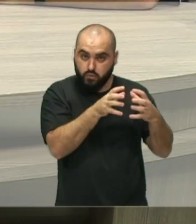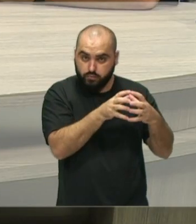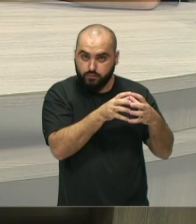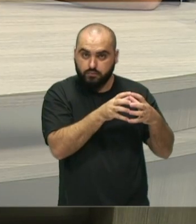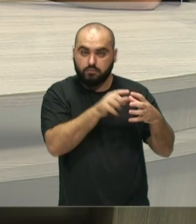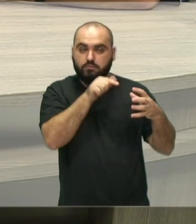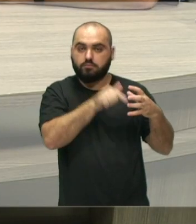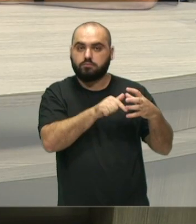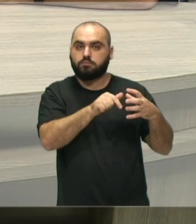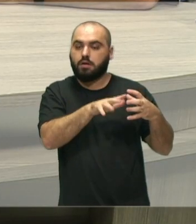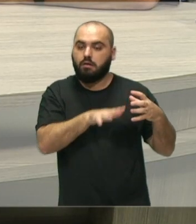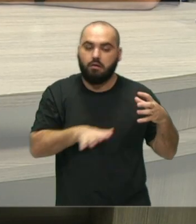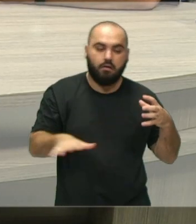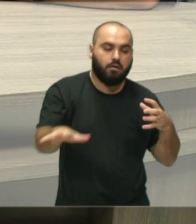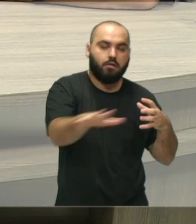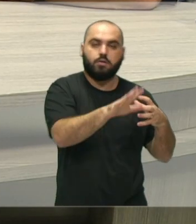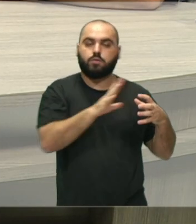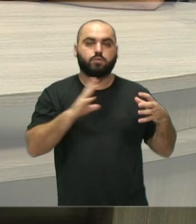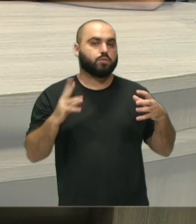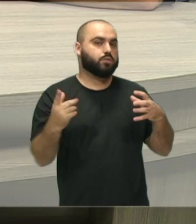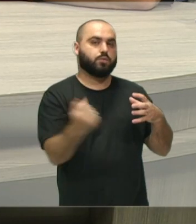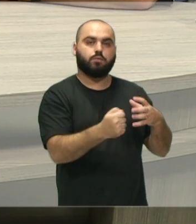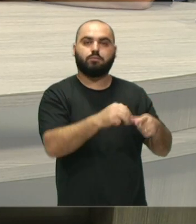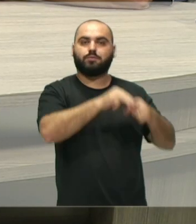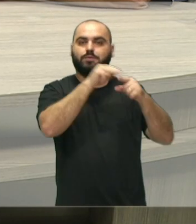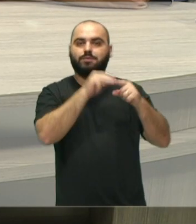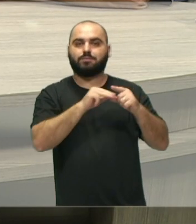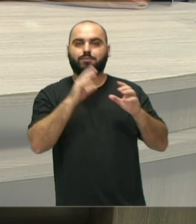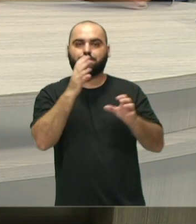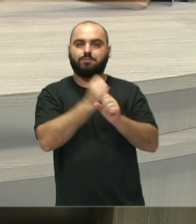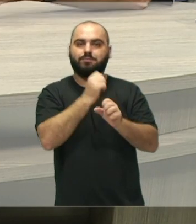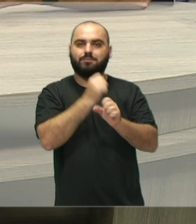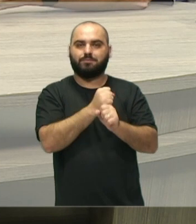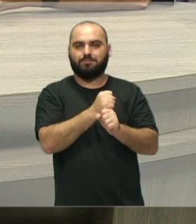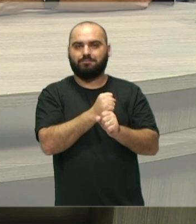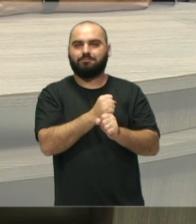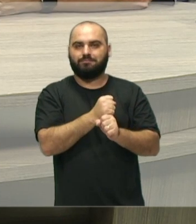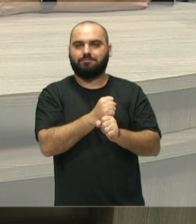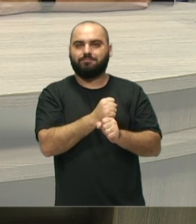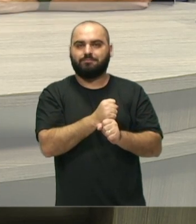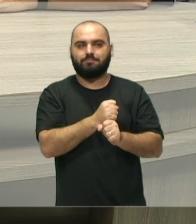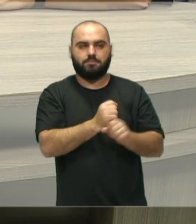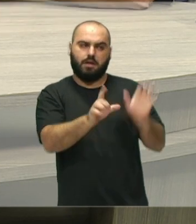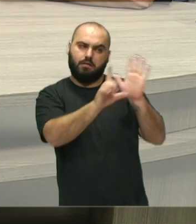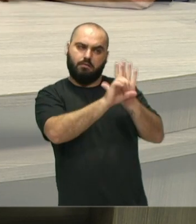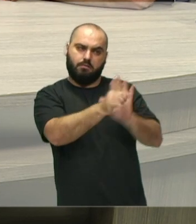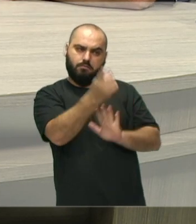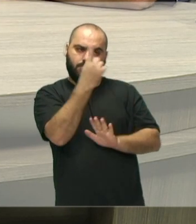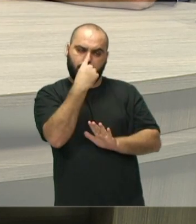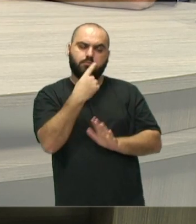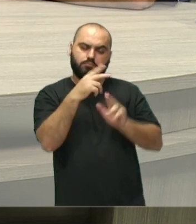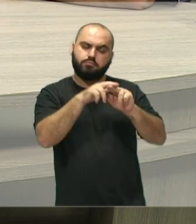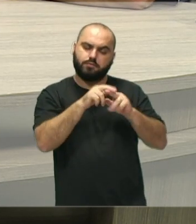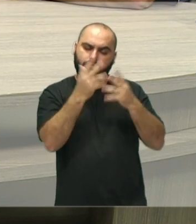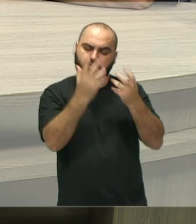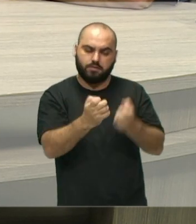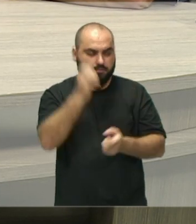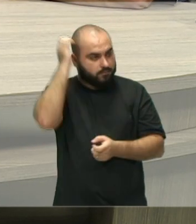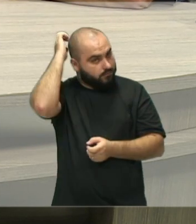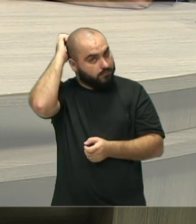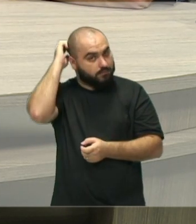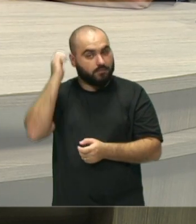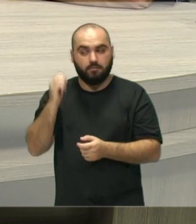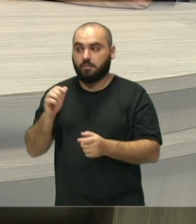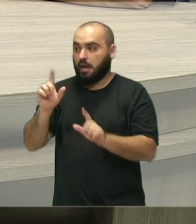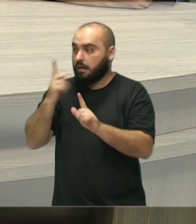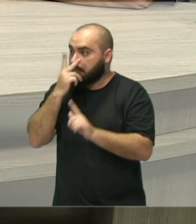consórcio passa a ser a soma da área do território dos municípios, né? Esse é o que nos diz a lei e o que nos permite fazer esse Fica